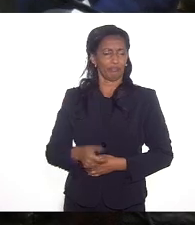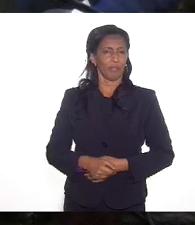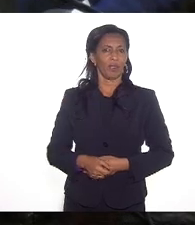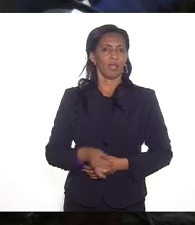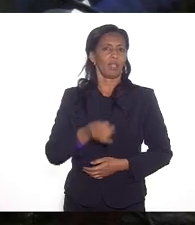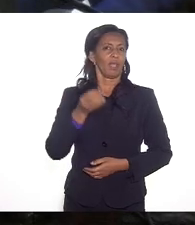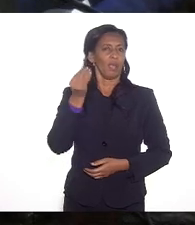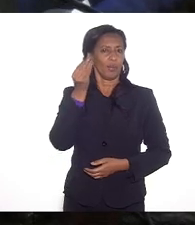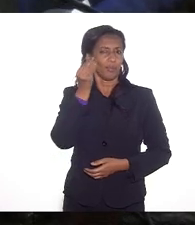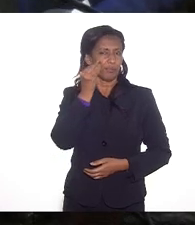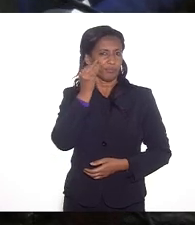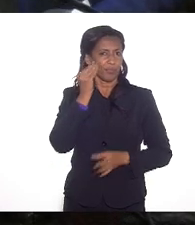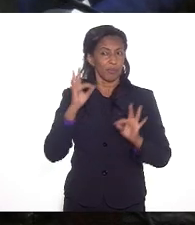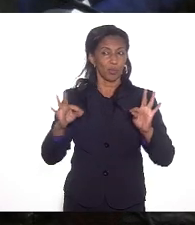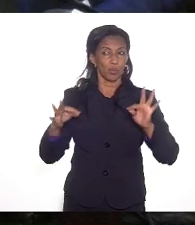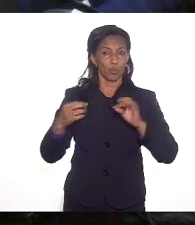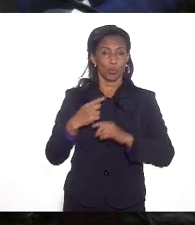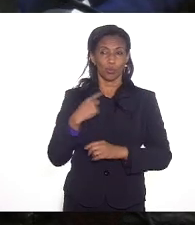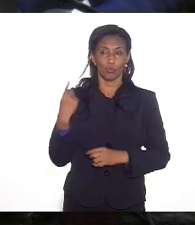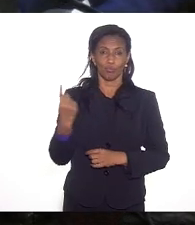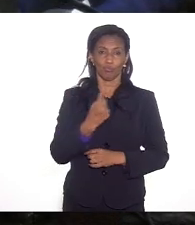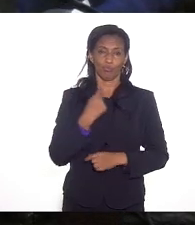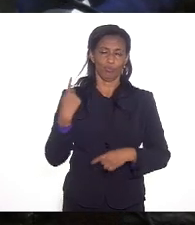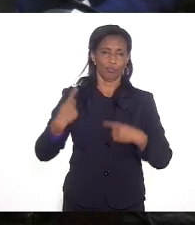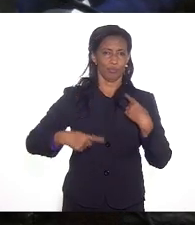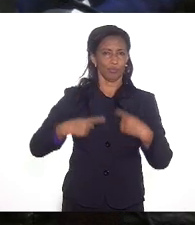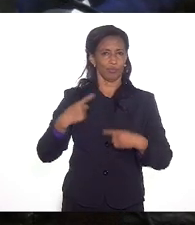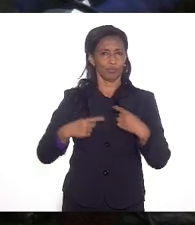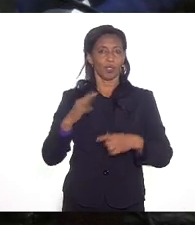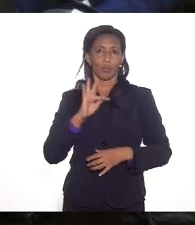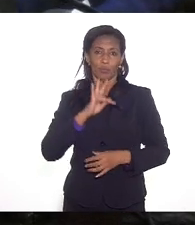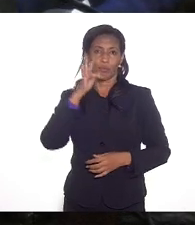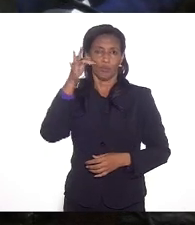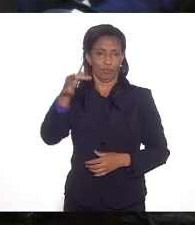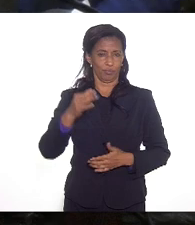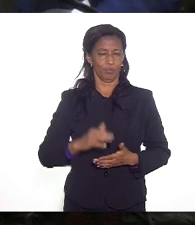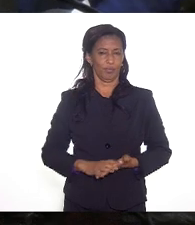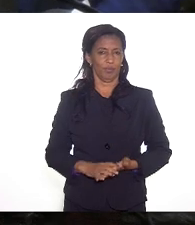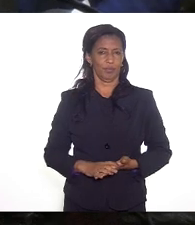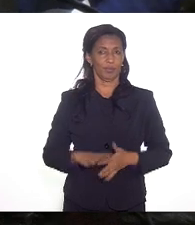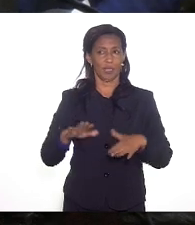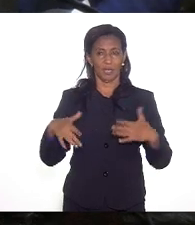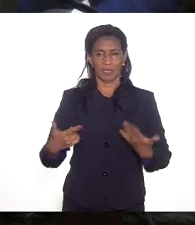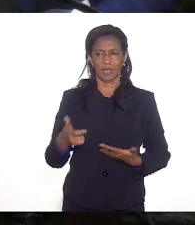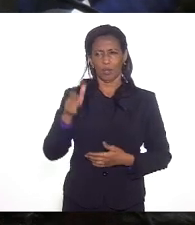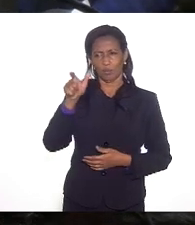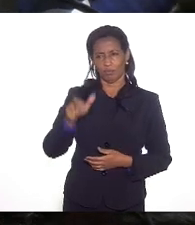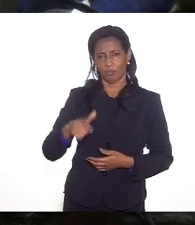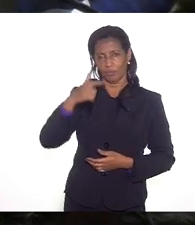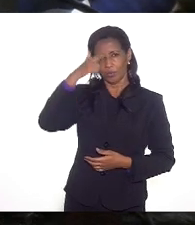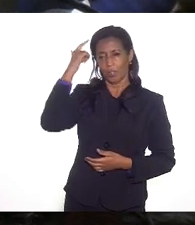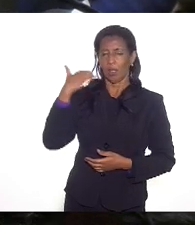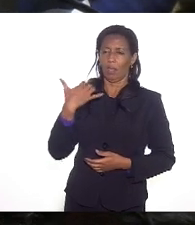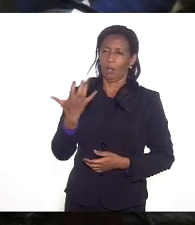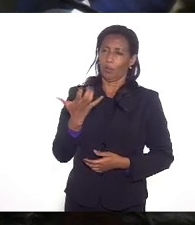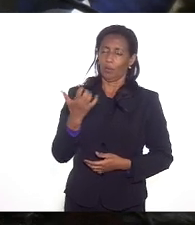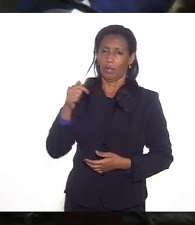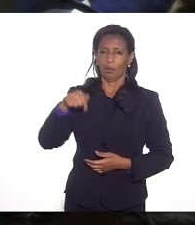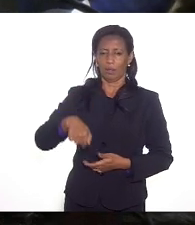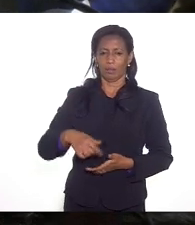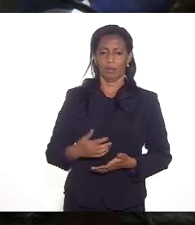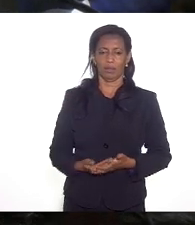exemplo para todos nós da política hoje e para o futuro então Doutor Luiz Paulo eu quero